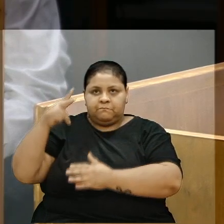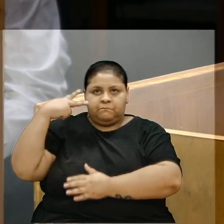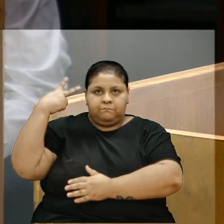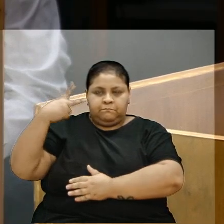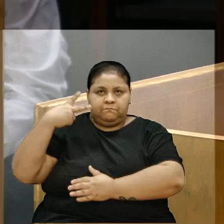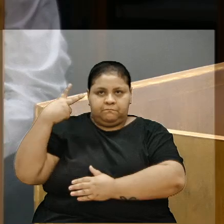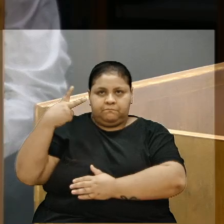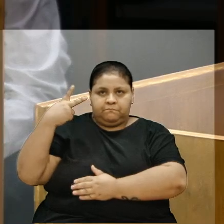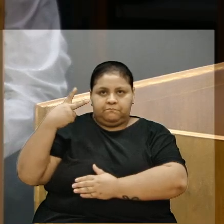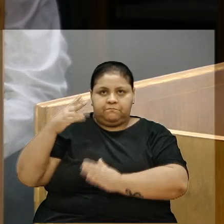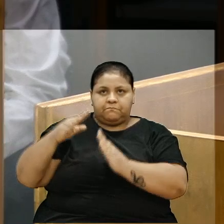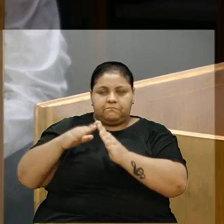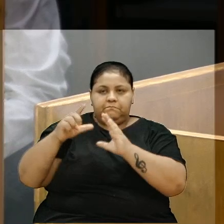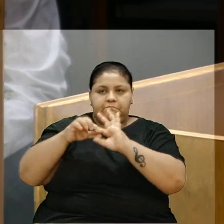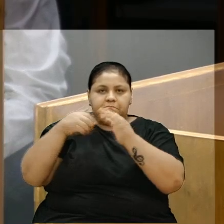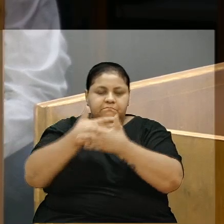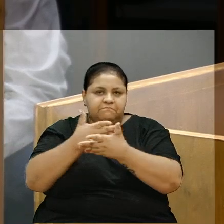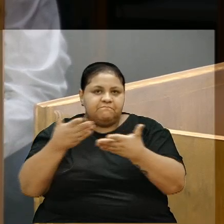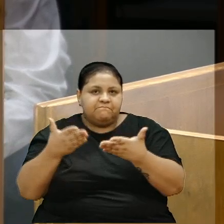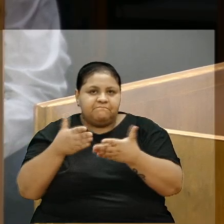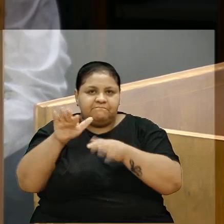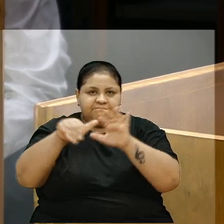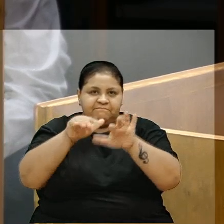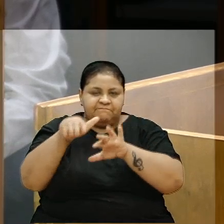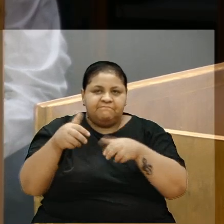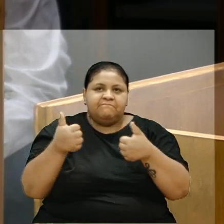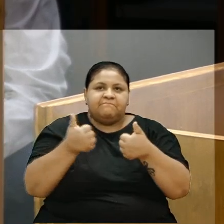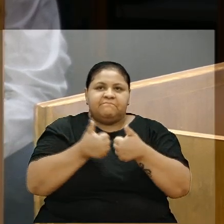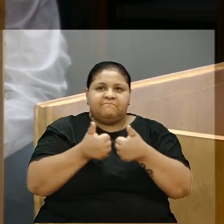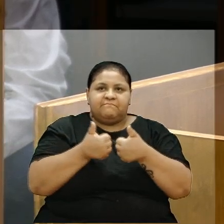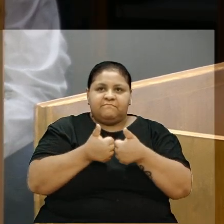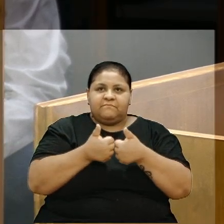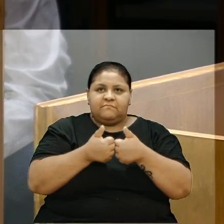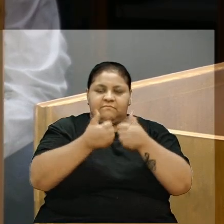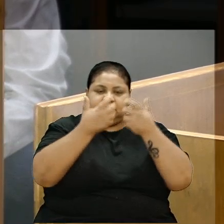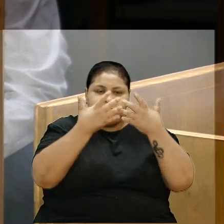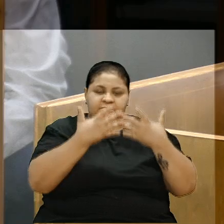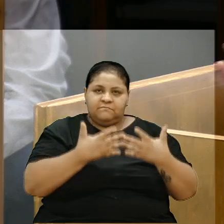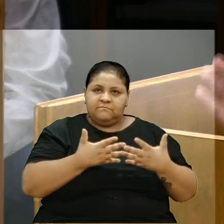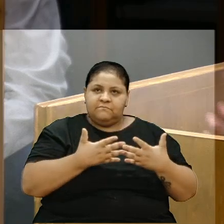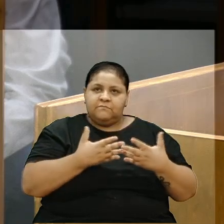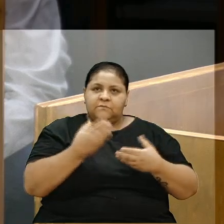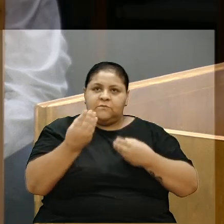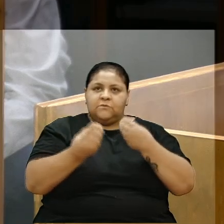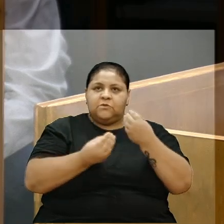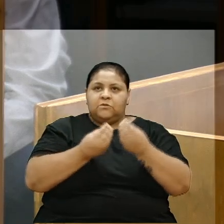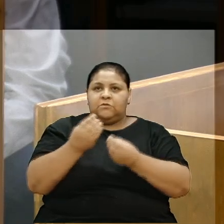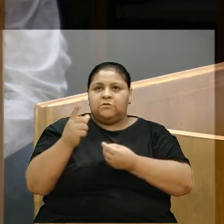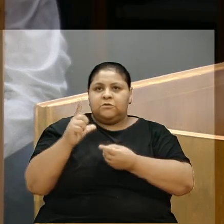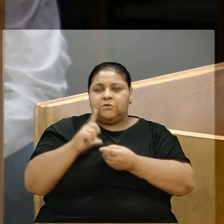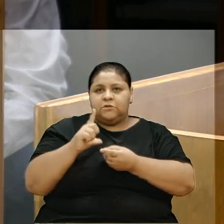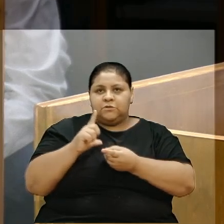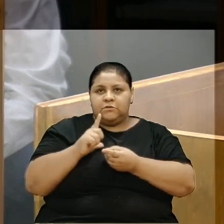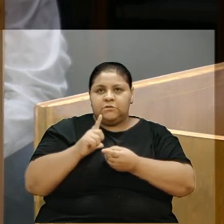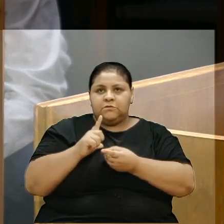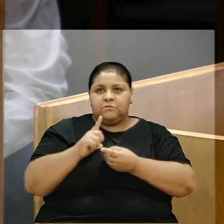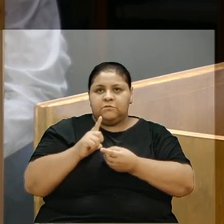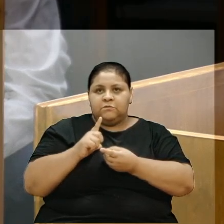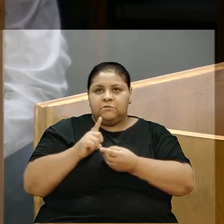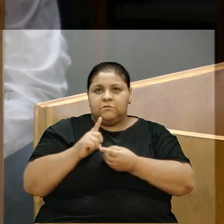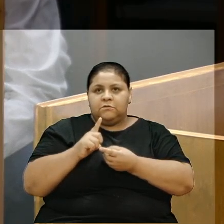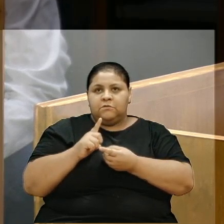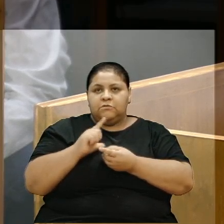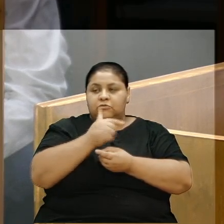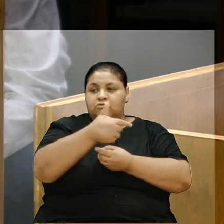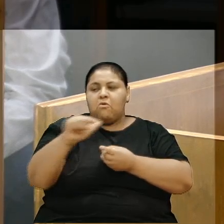casa, que estiverem disponíveis, estão convidados às 14 horas no meu gabinete, onde ela vai trazer uma explicação. Conforme for, se tiver o volume, a gente vê, depende se a viabilidade de um